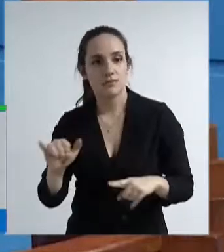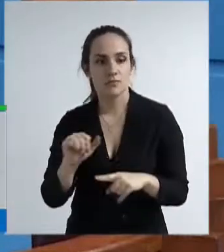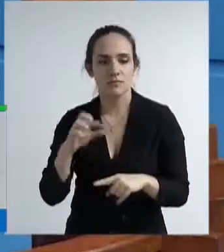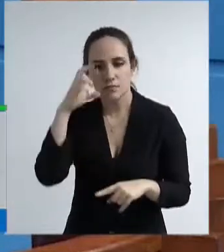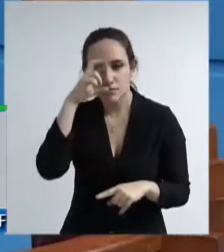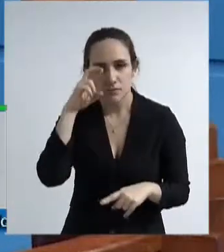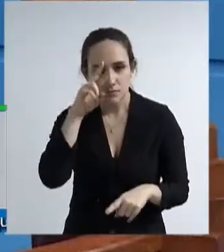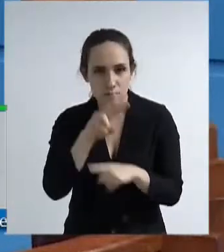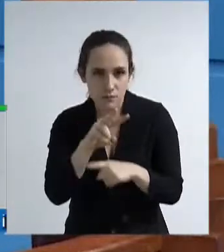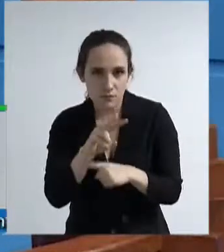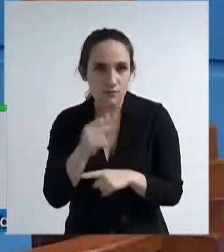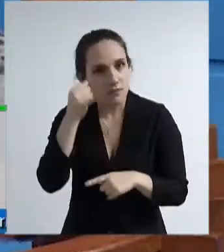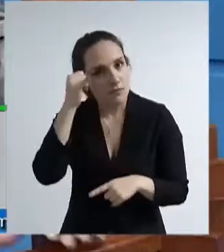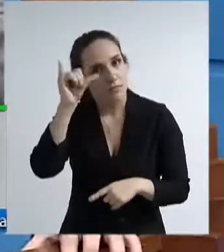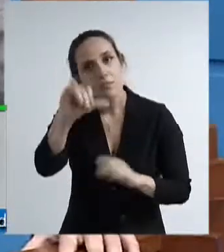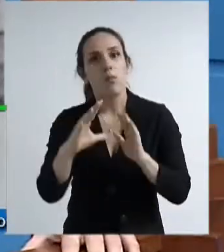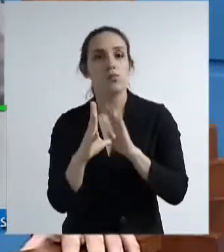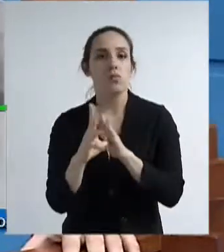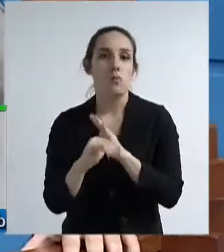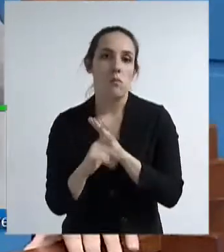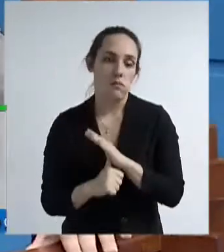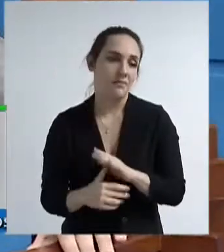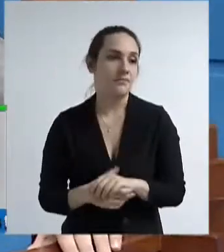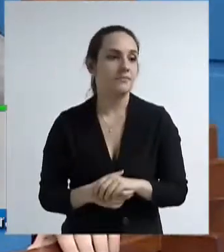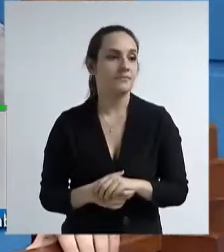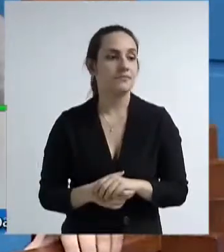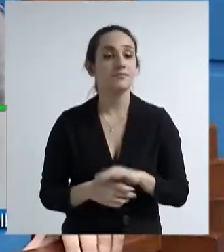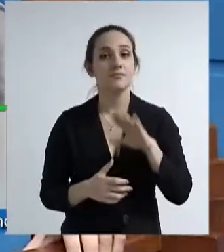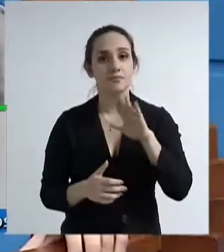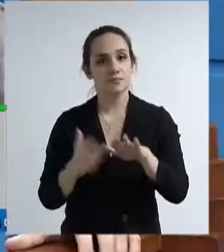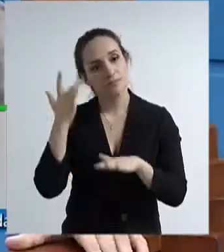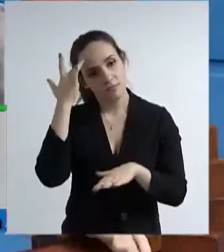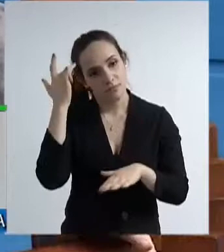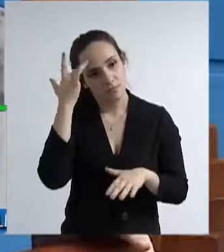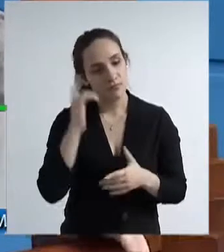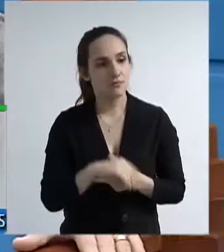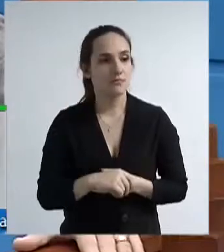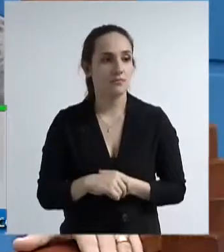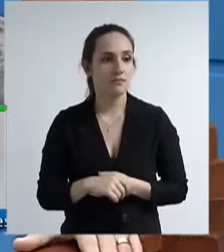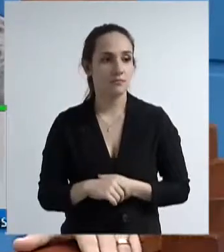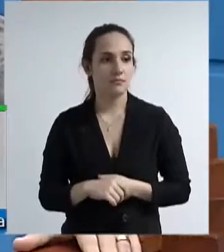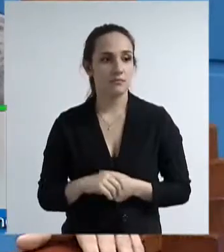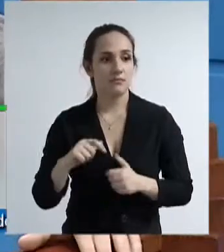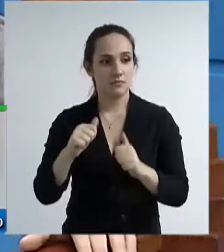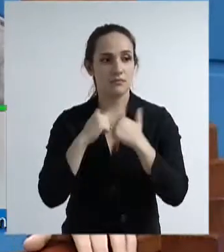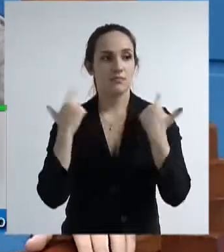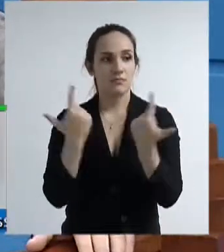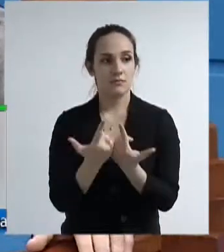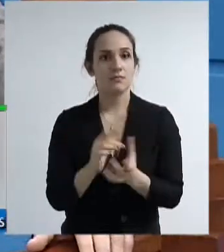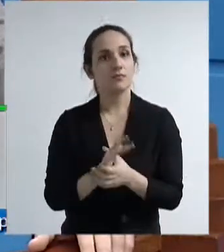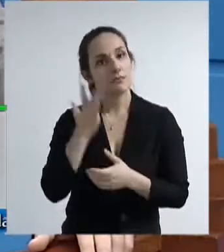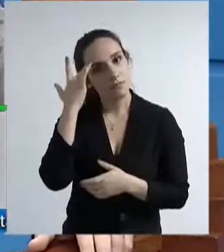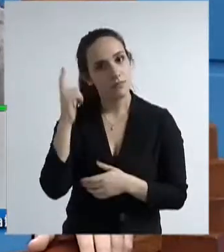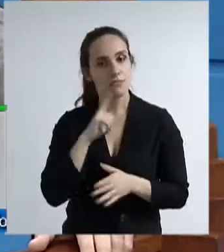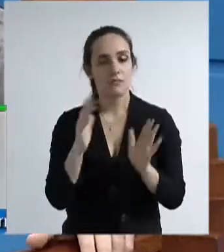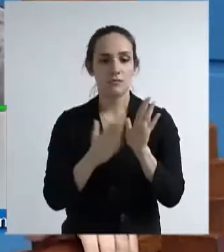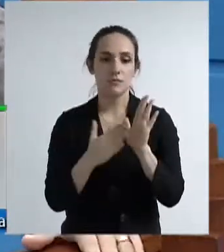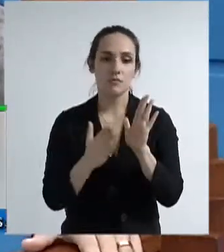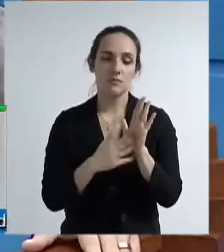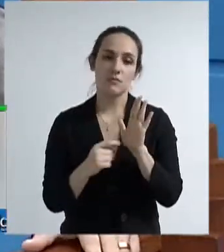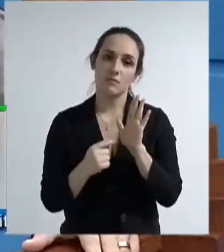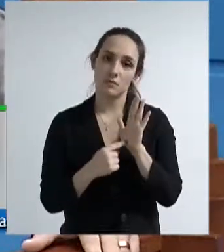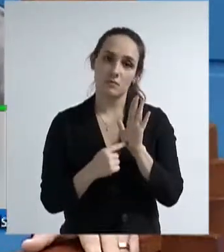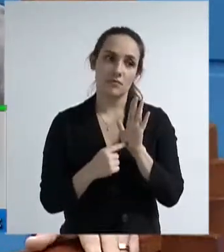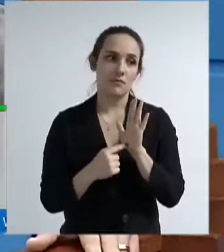favor do combate à corrupção. No dia de amanhã, esta Casa de Leis estará apresentando